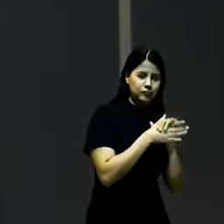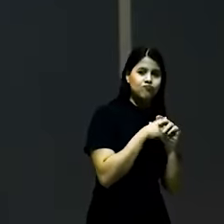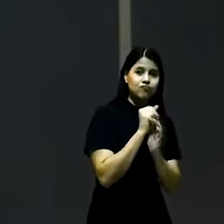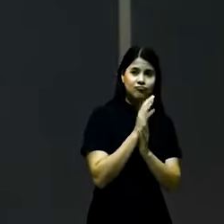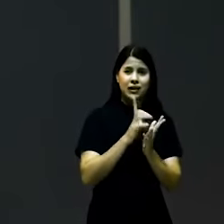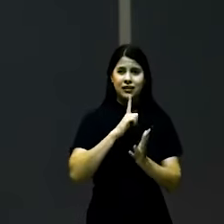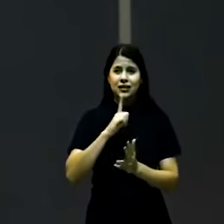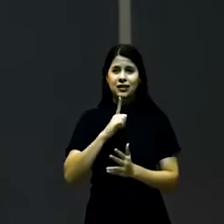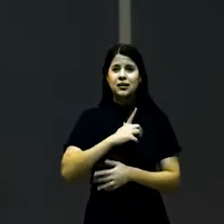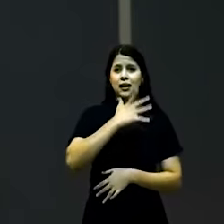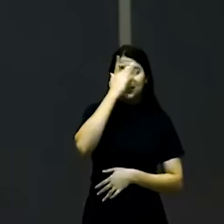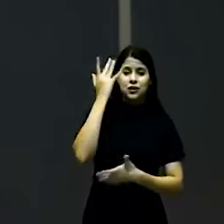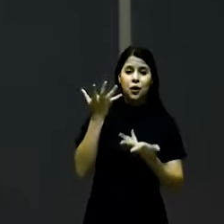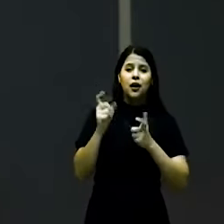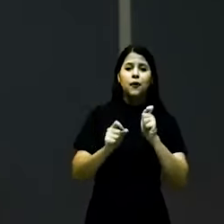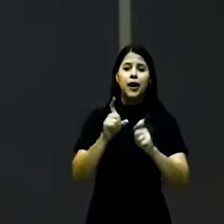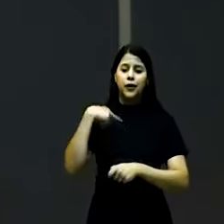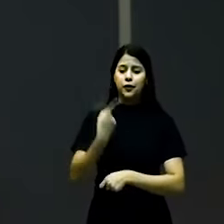Tem gente que quer o nosso mal.